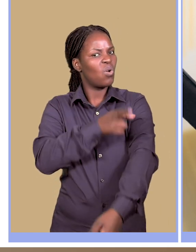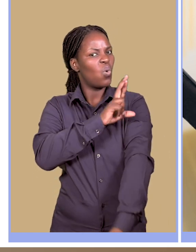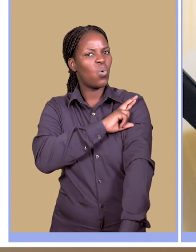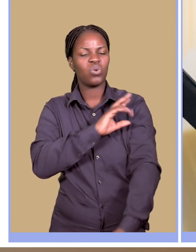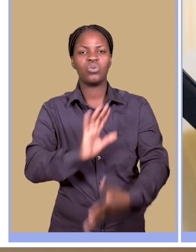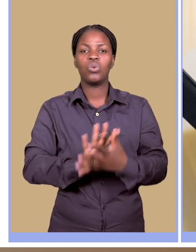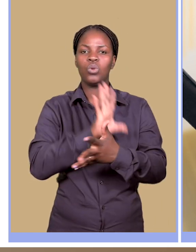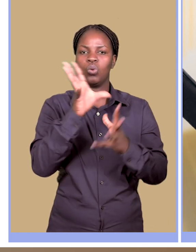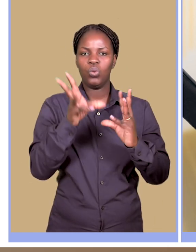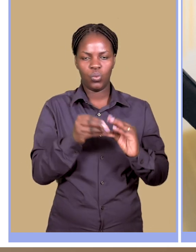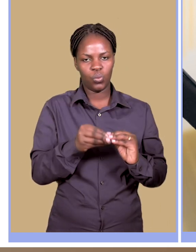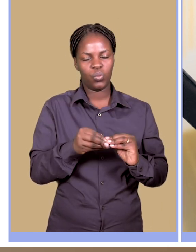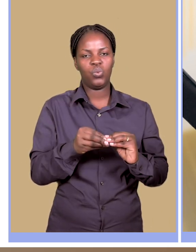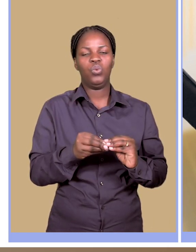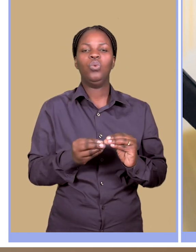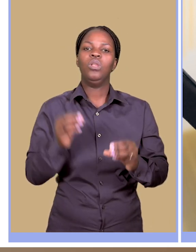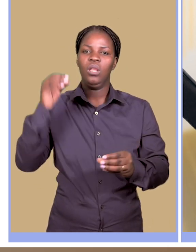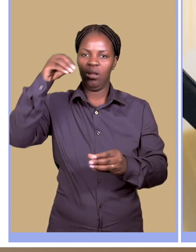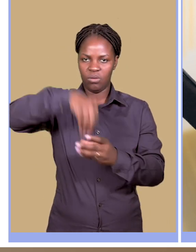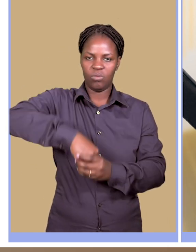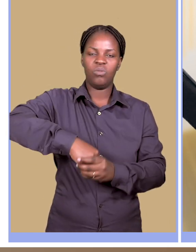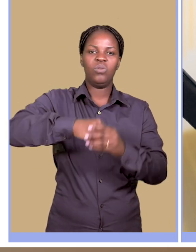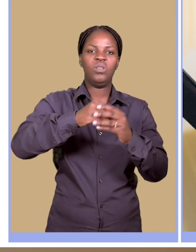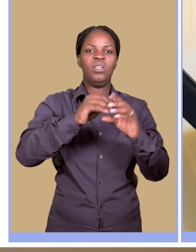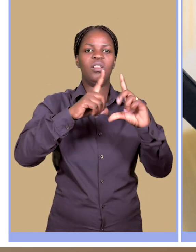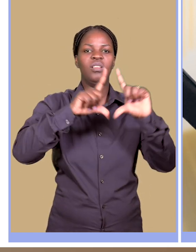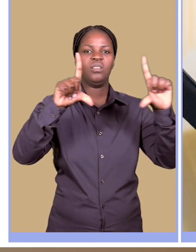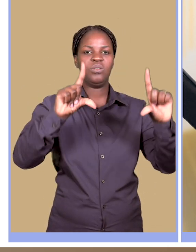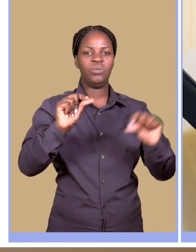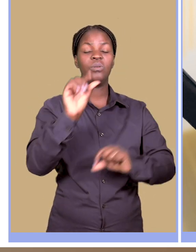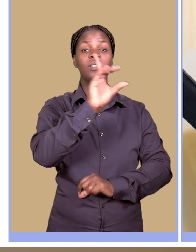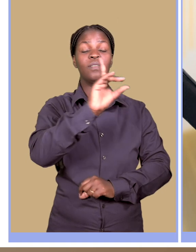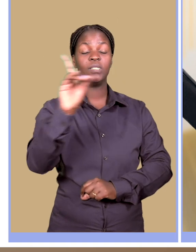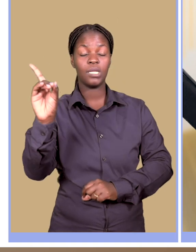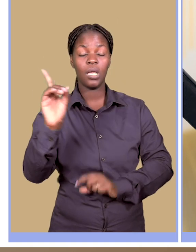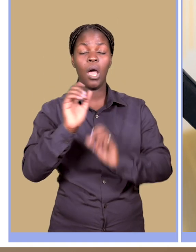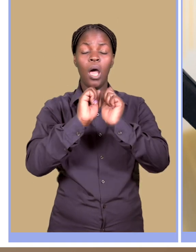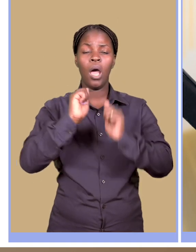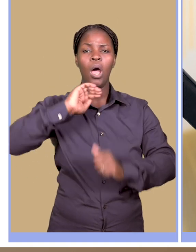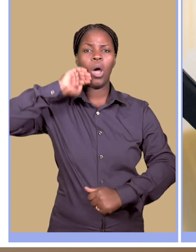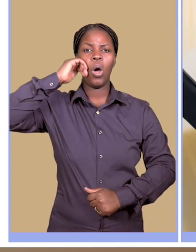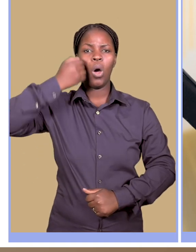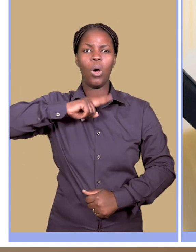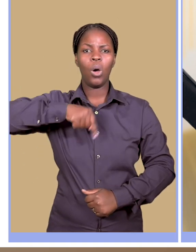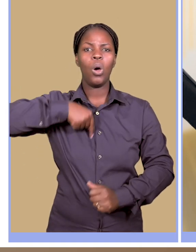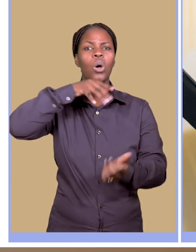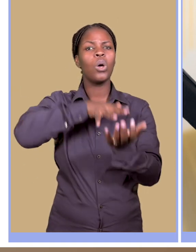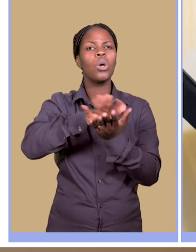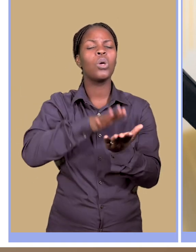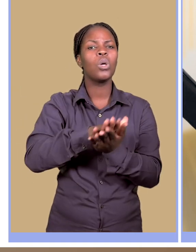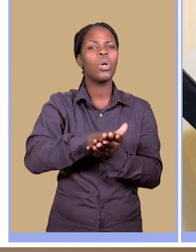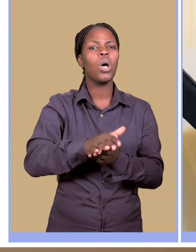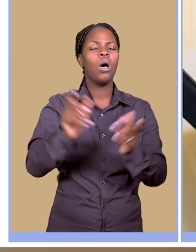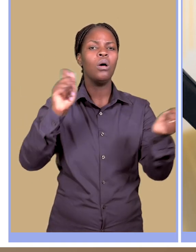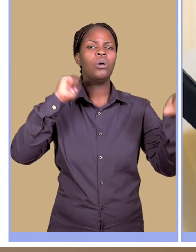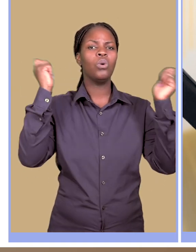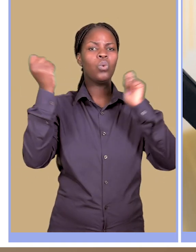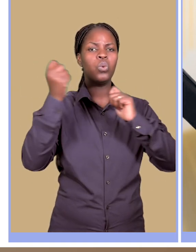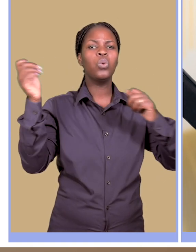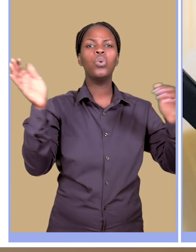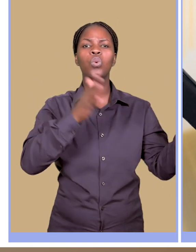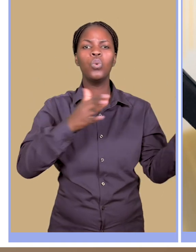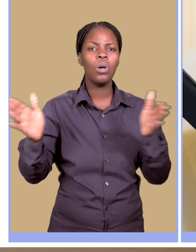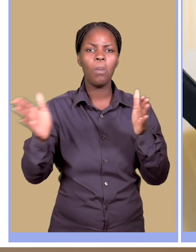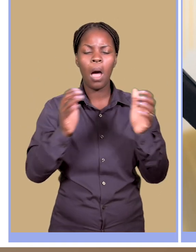que vai fazer, portanto, a questão da deficiência. Então, se nós estamos a falar de mudanças climáticas e não incluímos diferentes mecanismos de